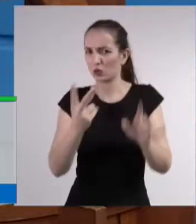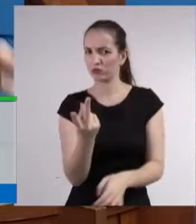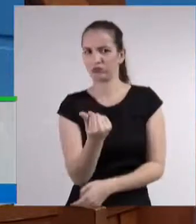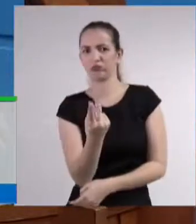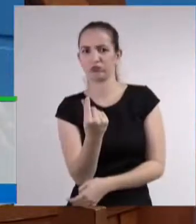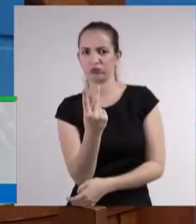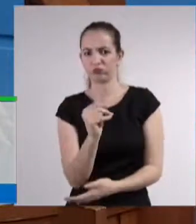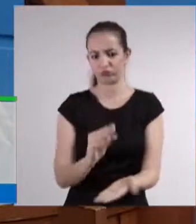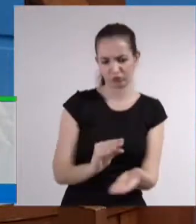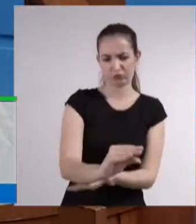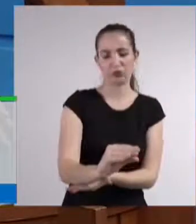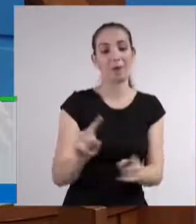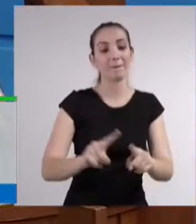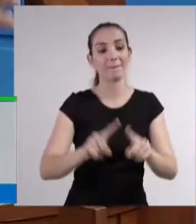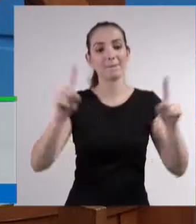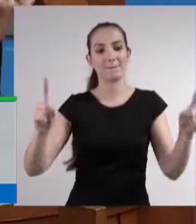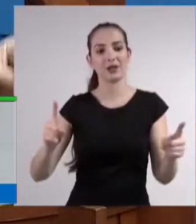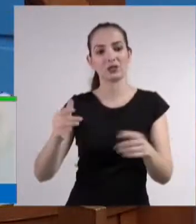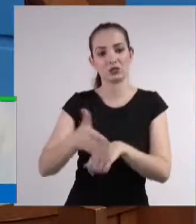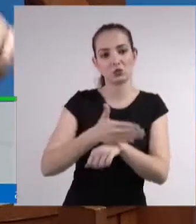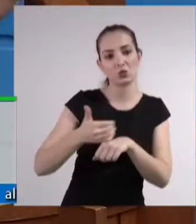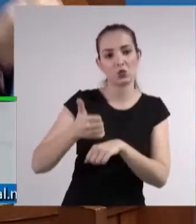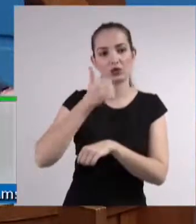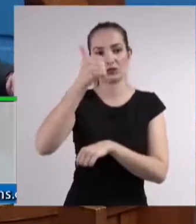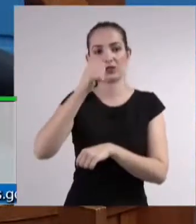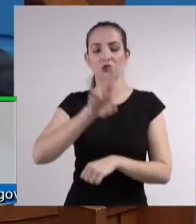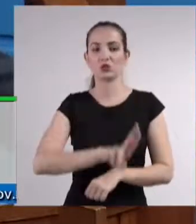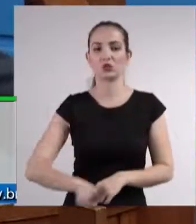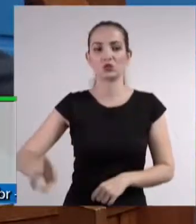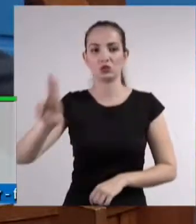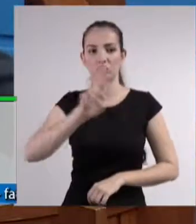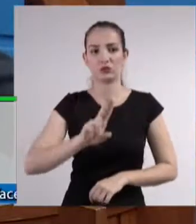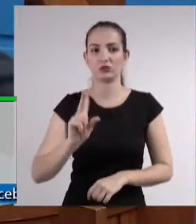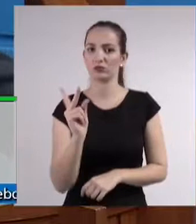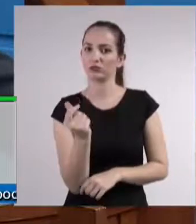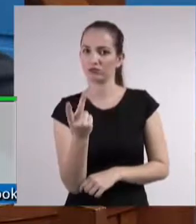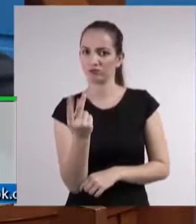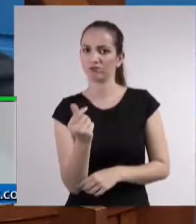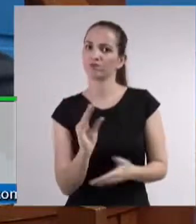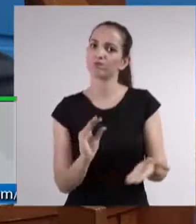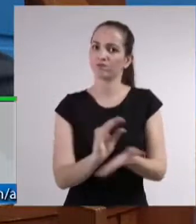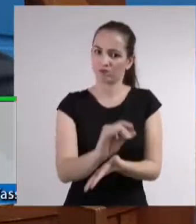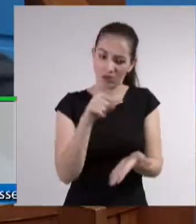mas qualidade na utilização desse aporte financeiro.